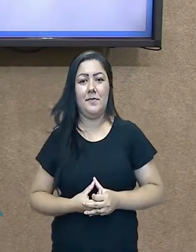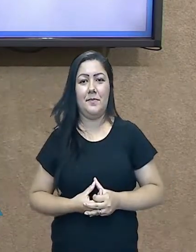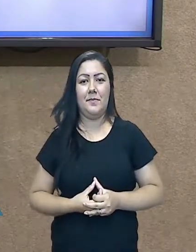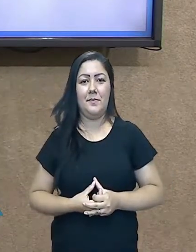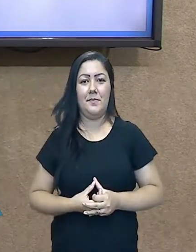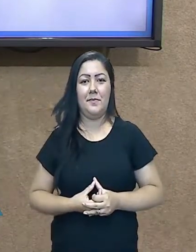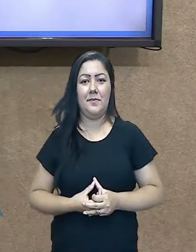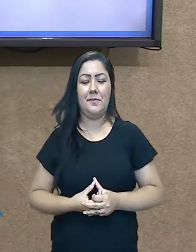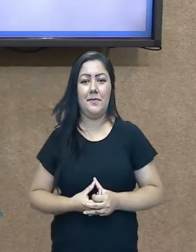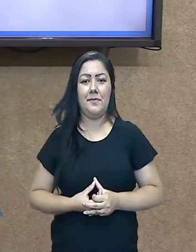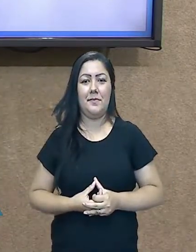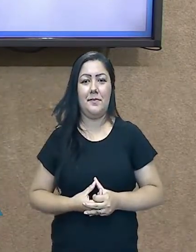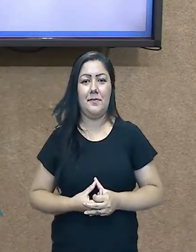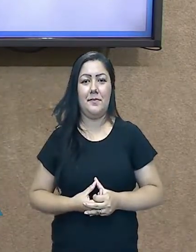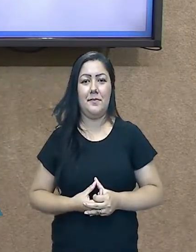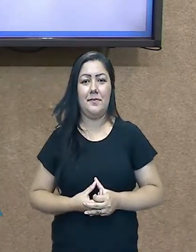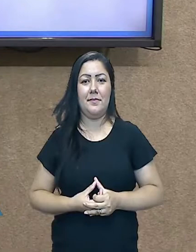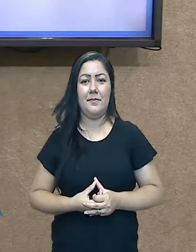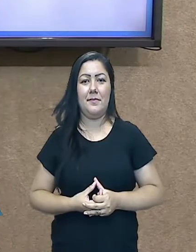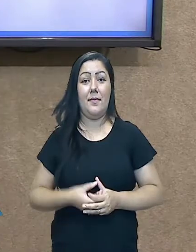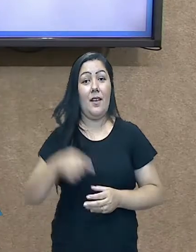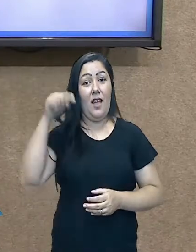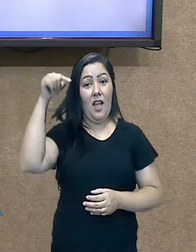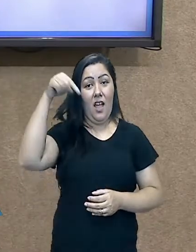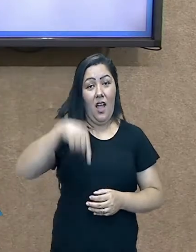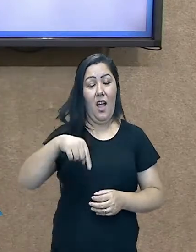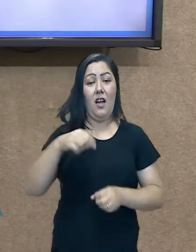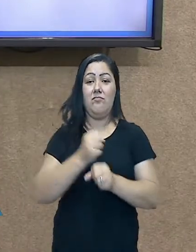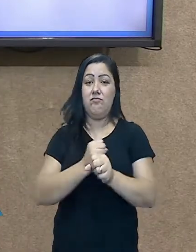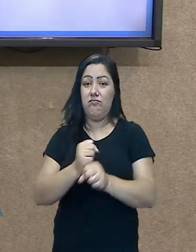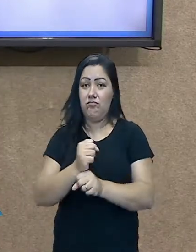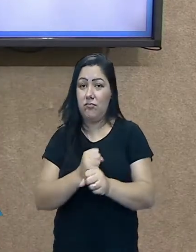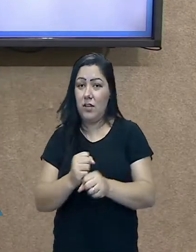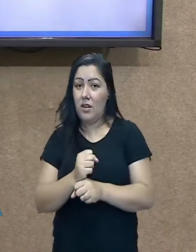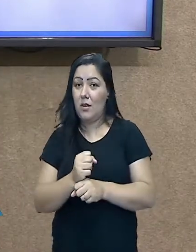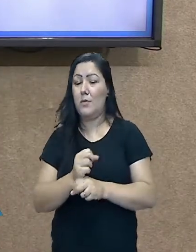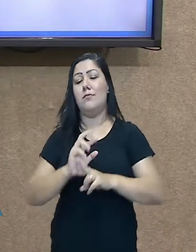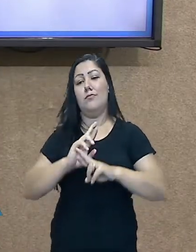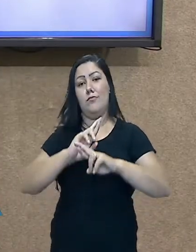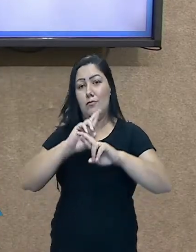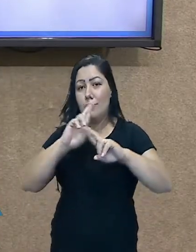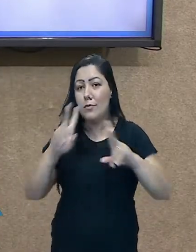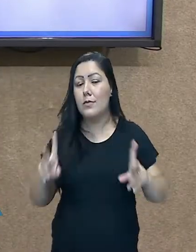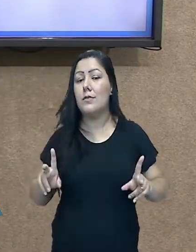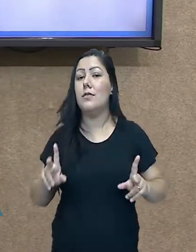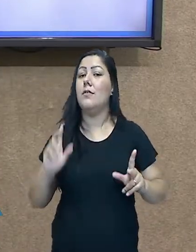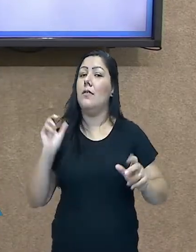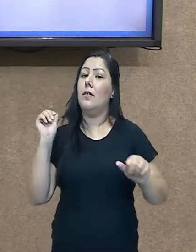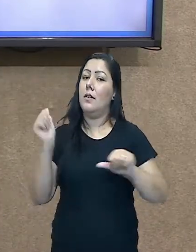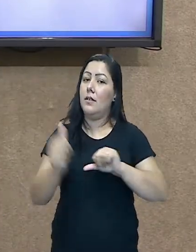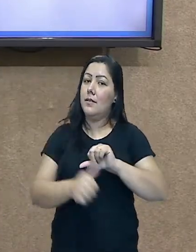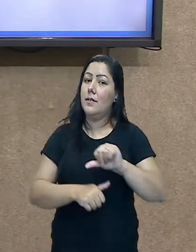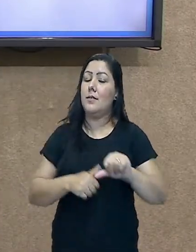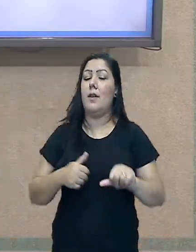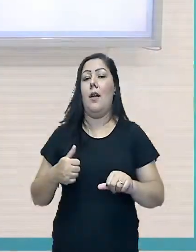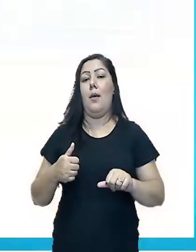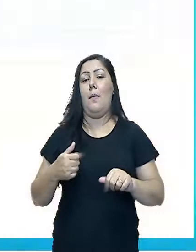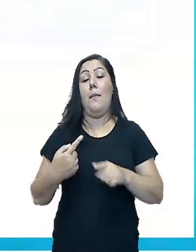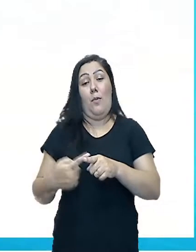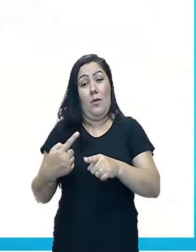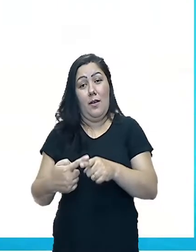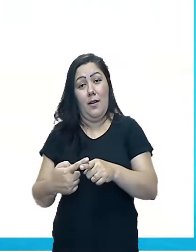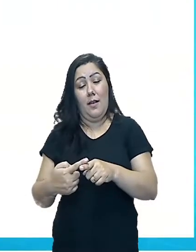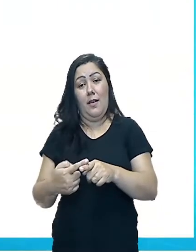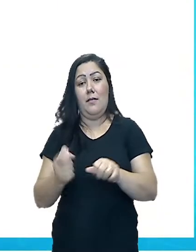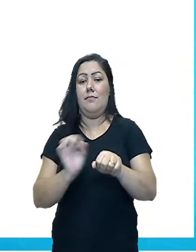As festas, esse ano, estão sendo mudadas devido à pandemia,